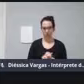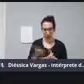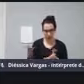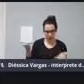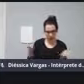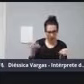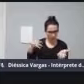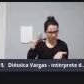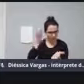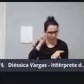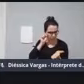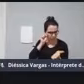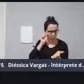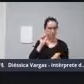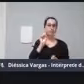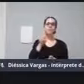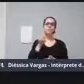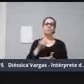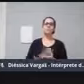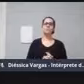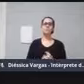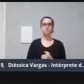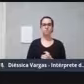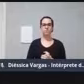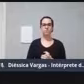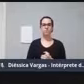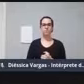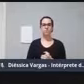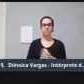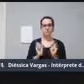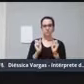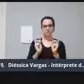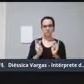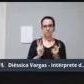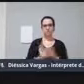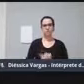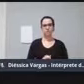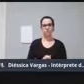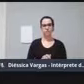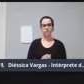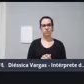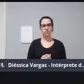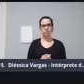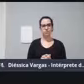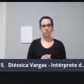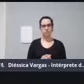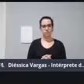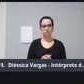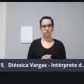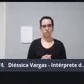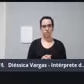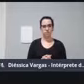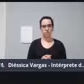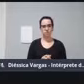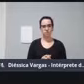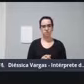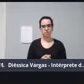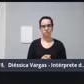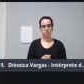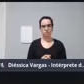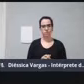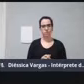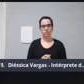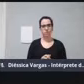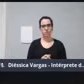Estão me ouvindo agora? Sim. Está ok, então. Então, a partir do momento que nós tínhamos o jogo